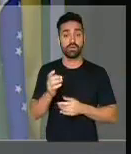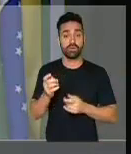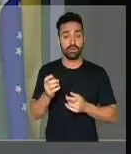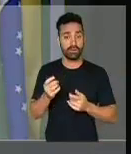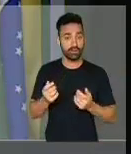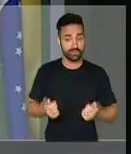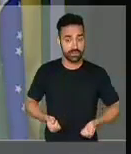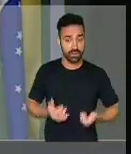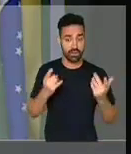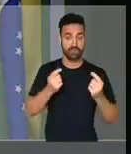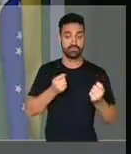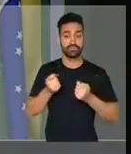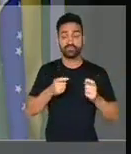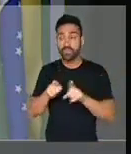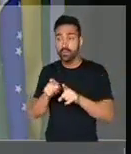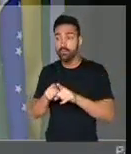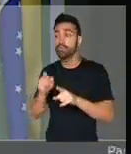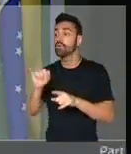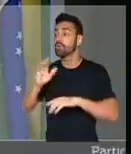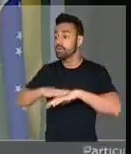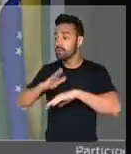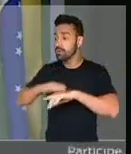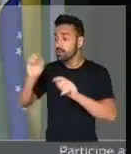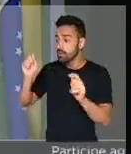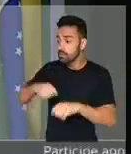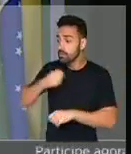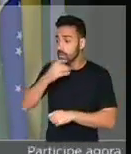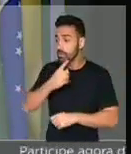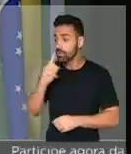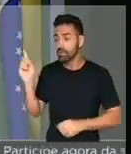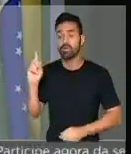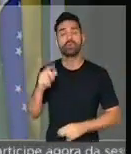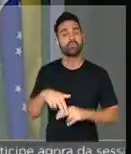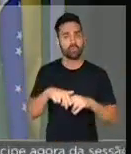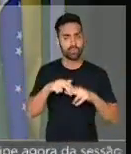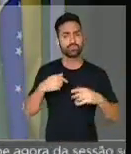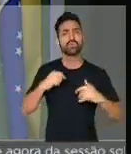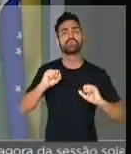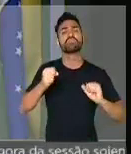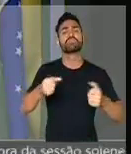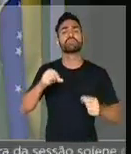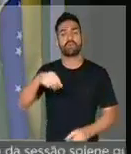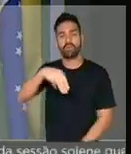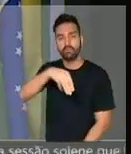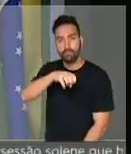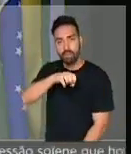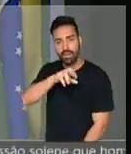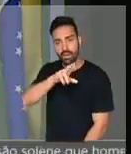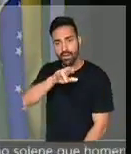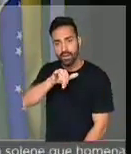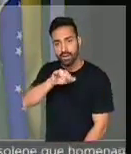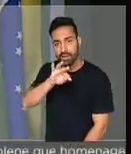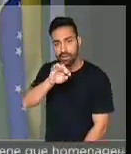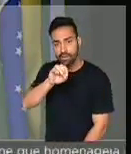ser controlado e de eficácia. Por isso que eu sou defensor da meritocracia, da avaliação de